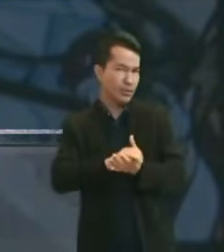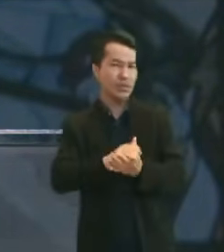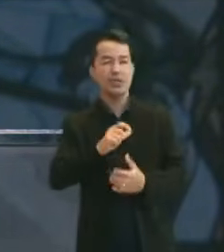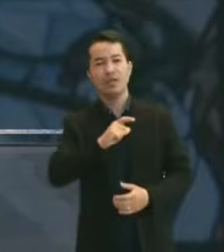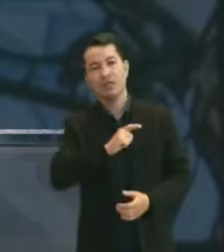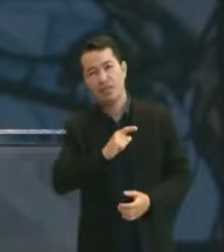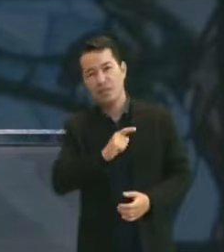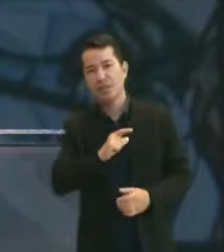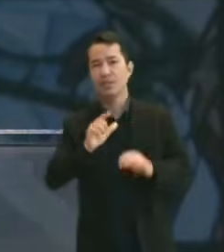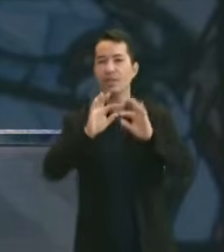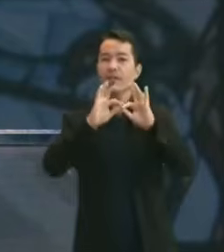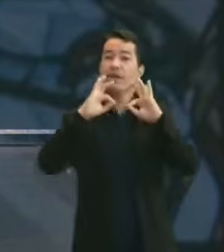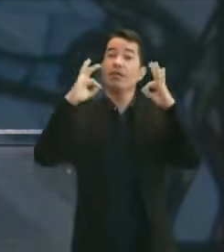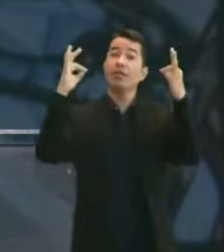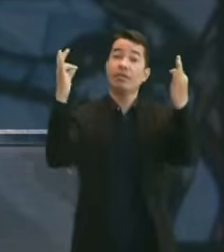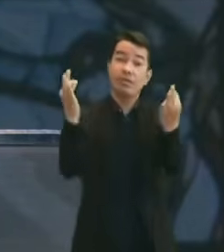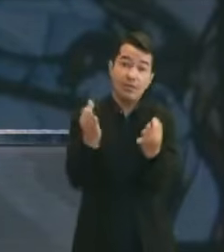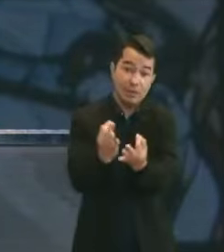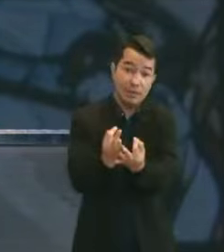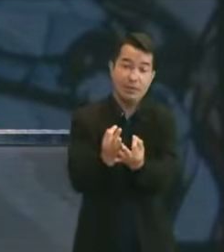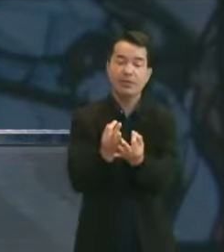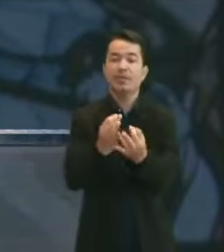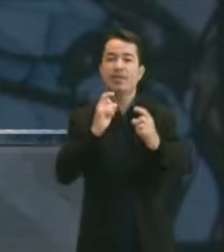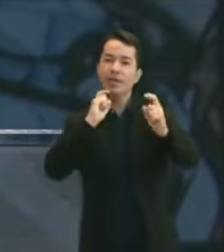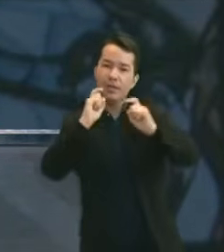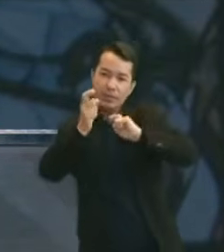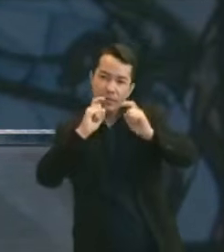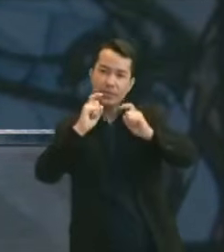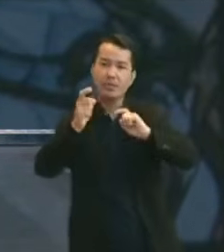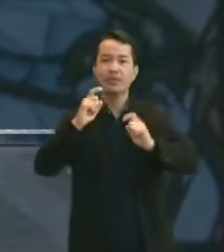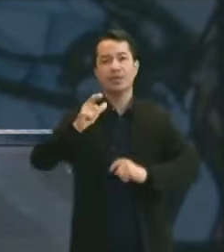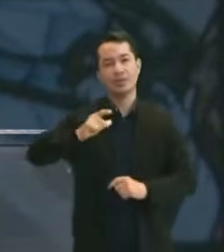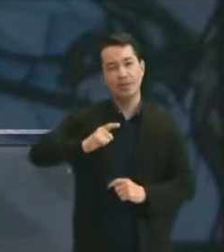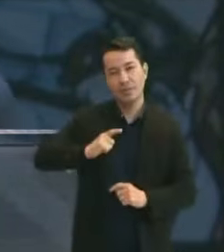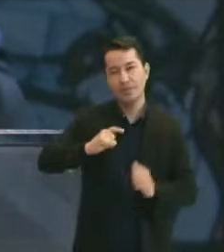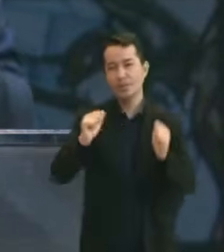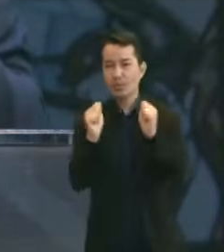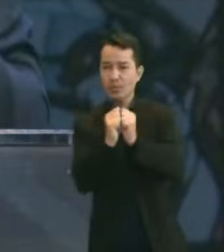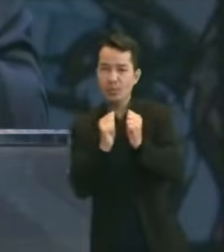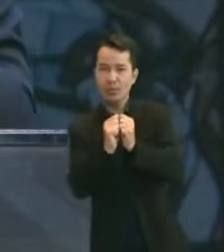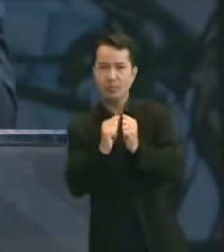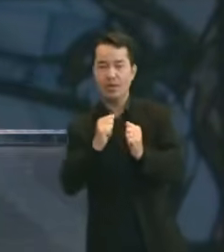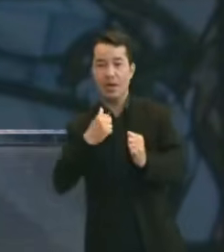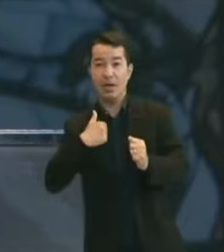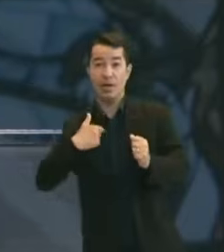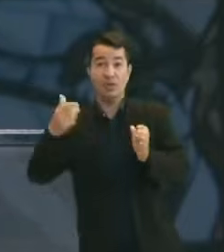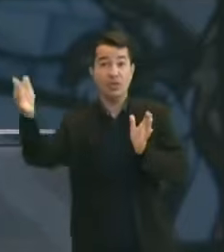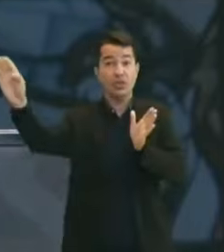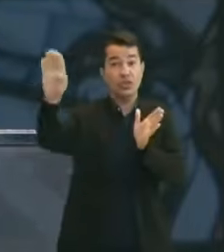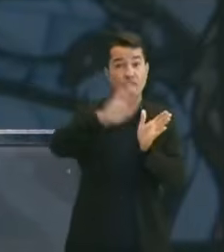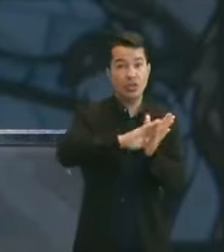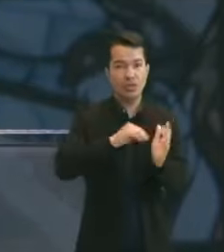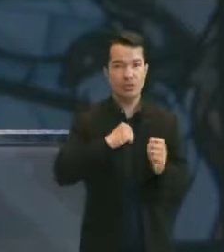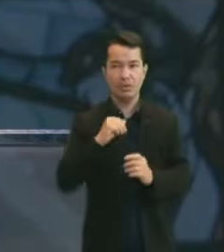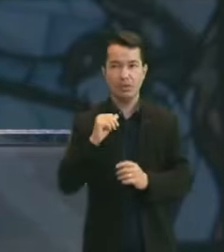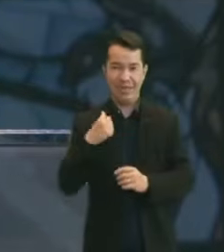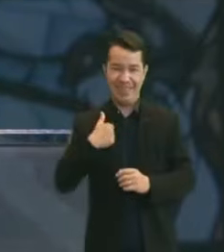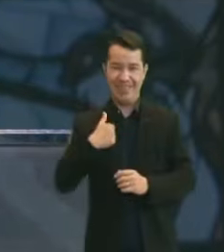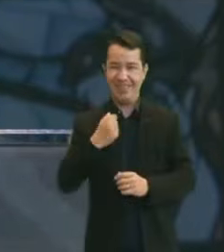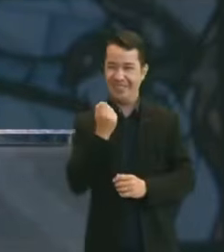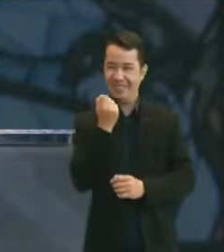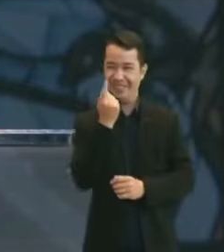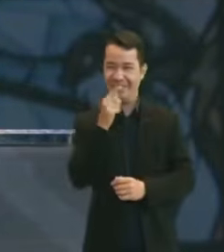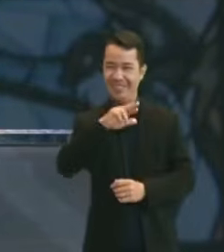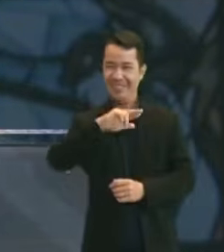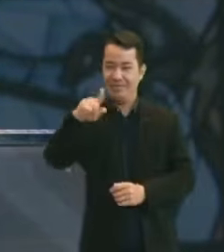os parentes de longe já estavam nas reuniões, as primeiras reuniões que eu estava frequentando a casa da Sheila. Então eu chegava aquele elemento estranho no meio de todo mundo